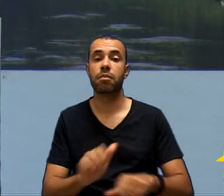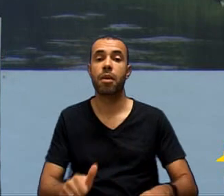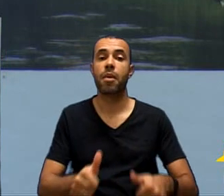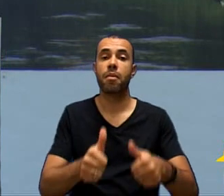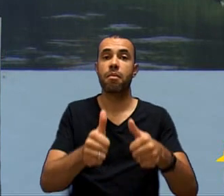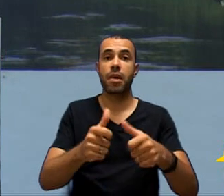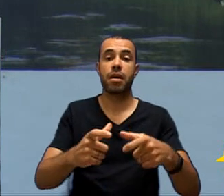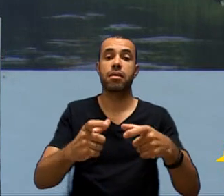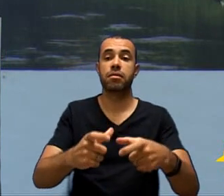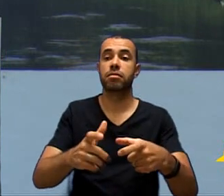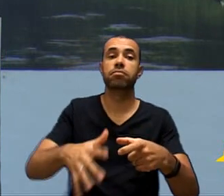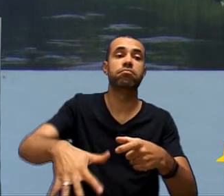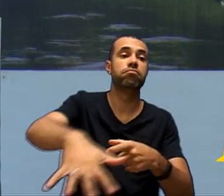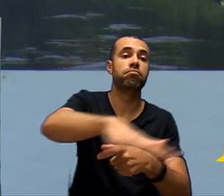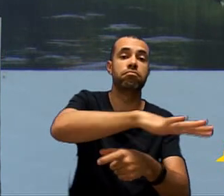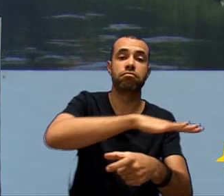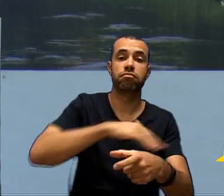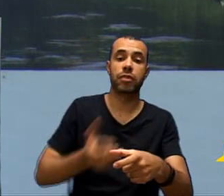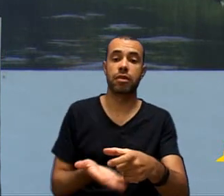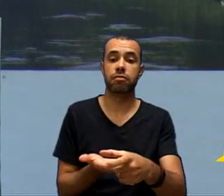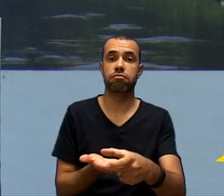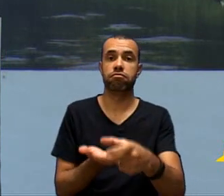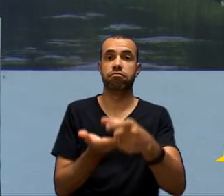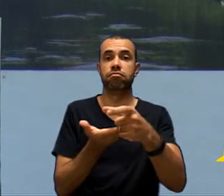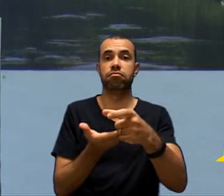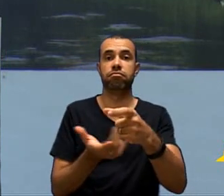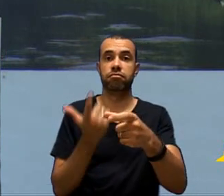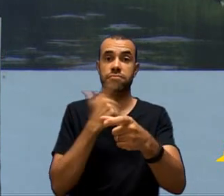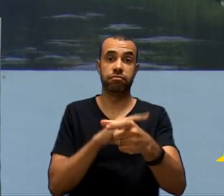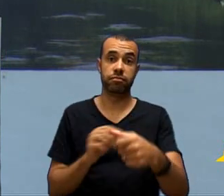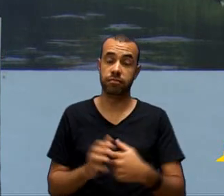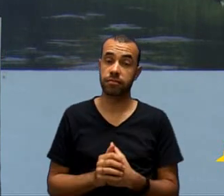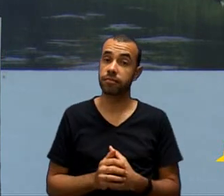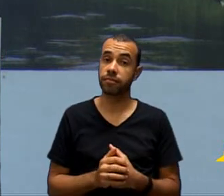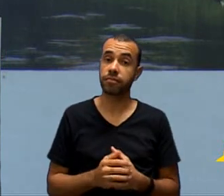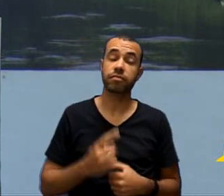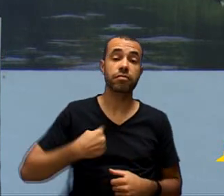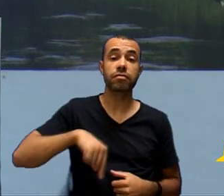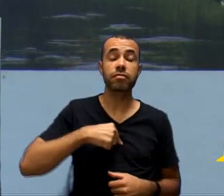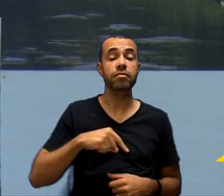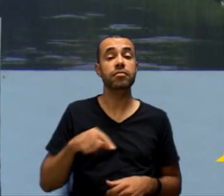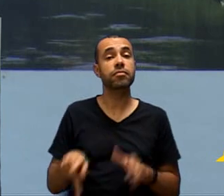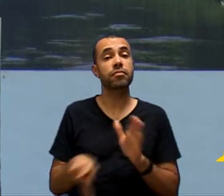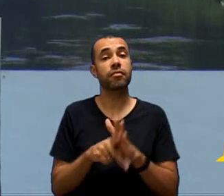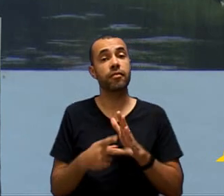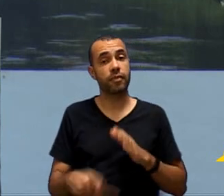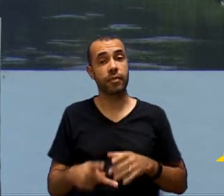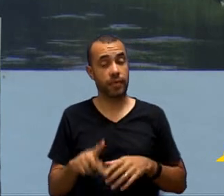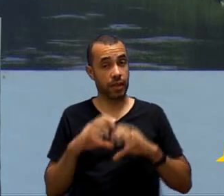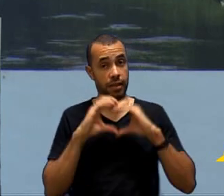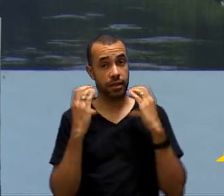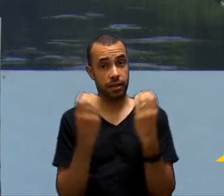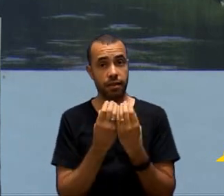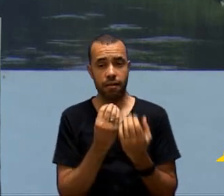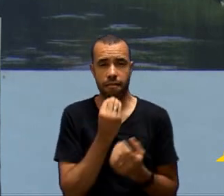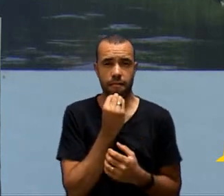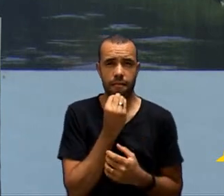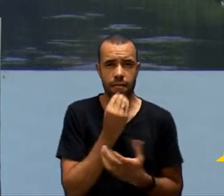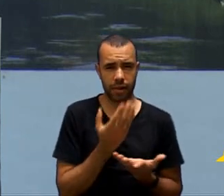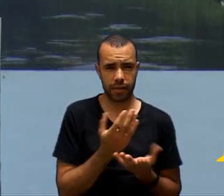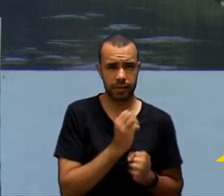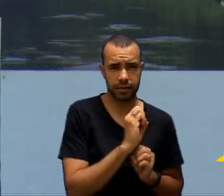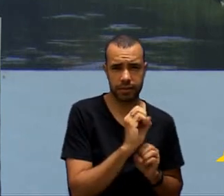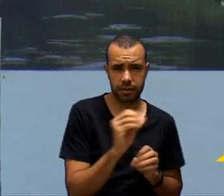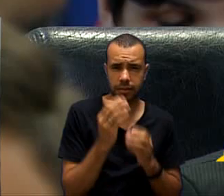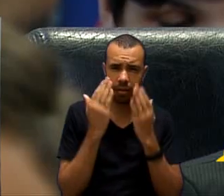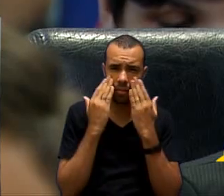região. E para nós aqui da Câmara, foi uma oportunidade da gente conseguir mostrar um pouco daquilo que a gente sabe.